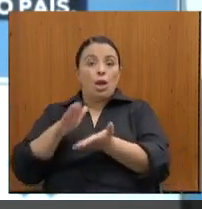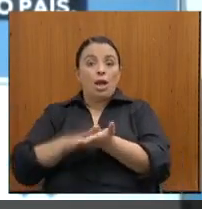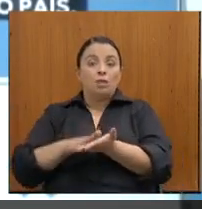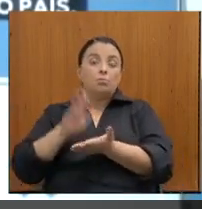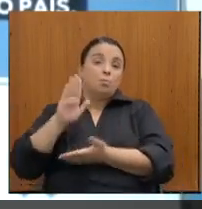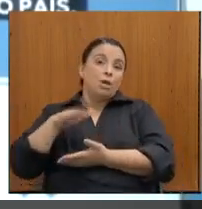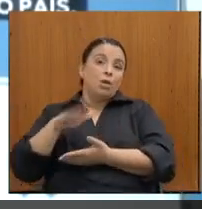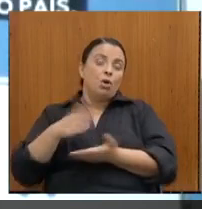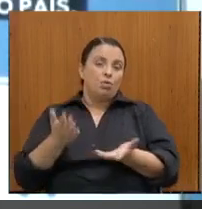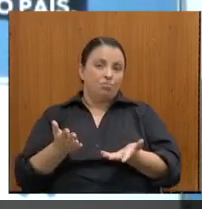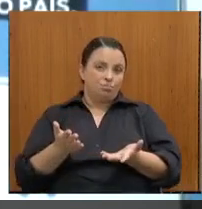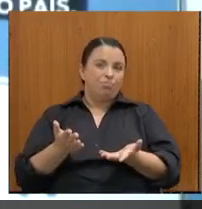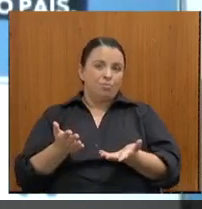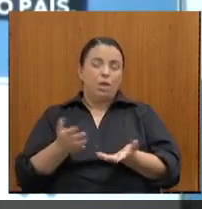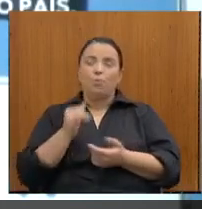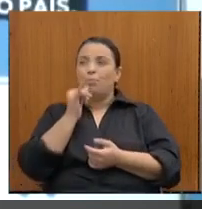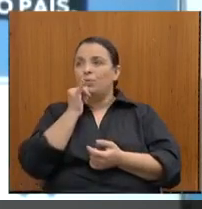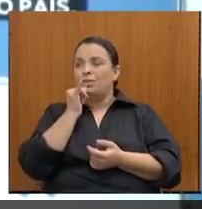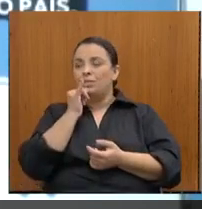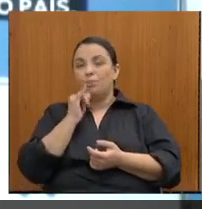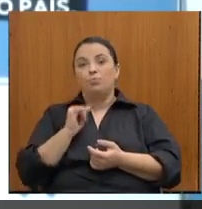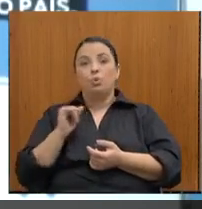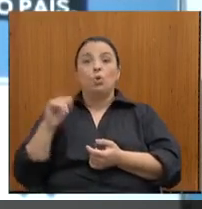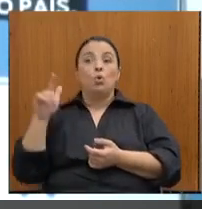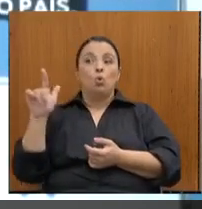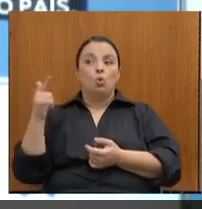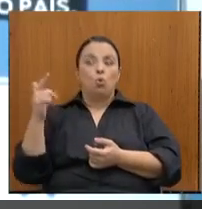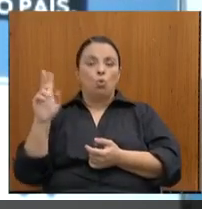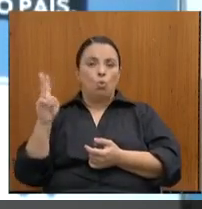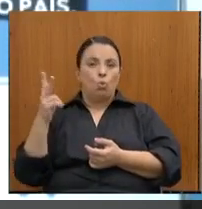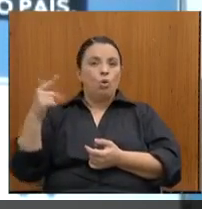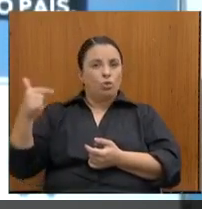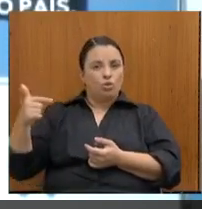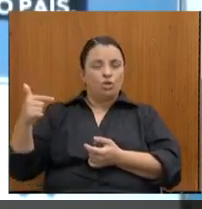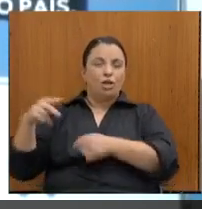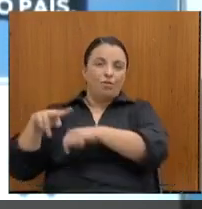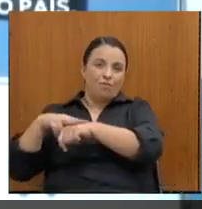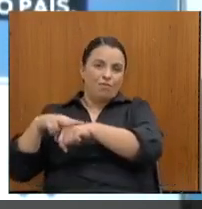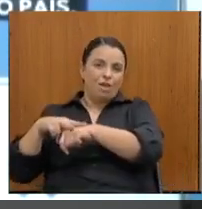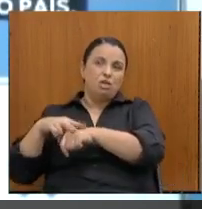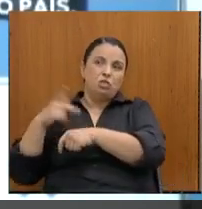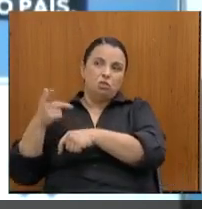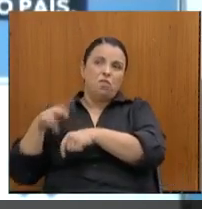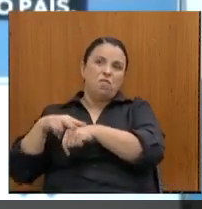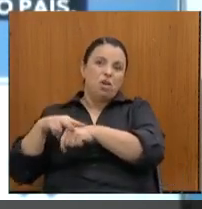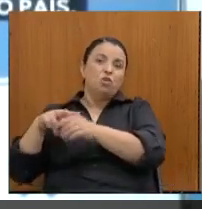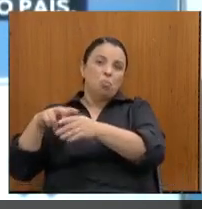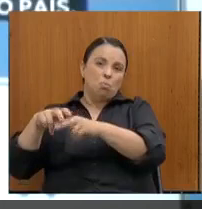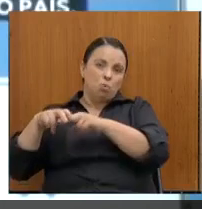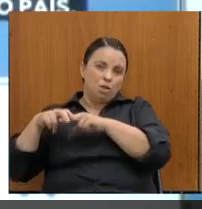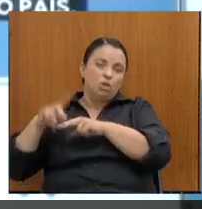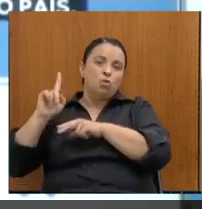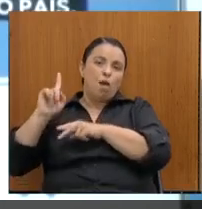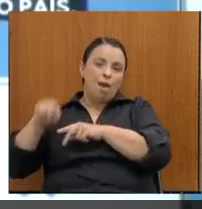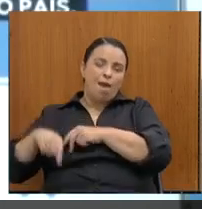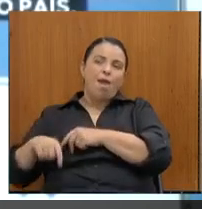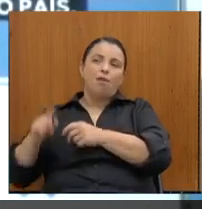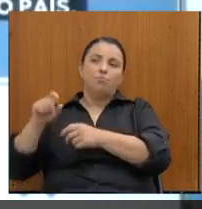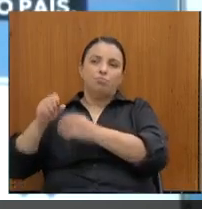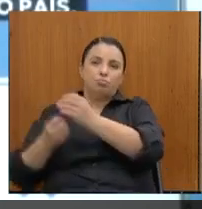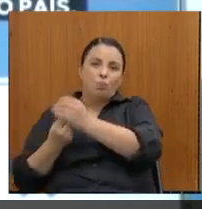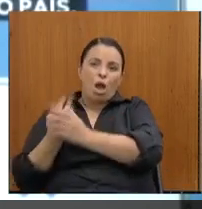a guarda hidrogênio Verde por ser verde ou seja o conserto de fonte renovável ele ainda é mais interesse